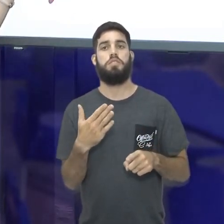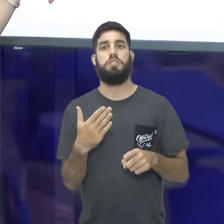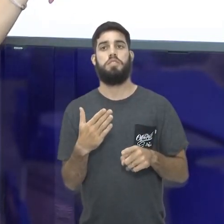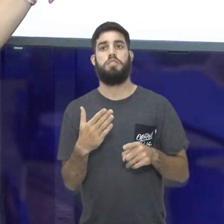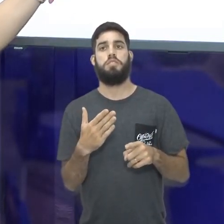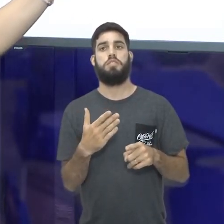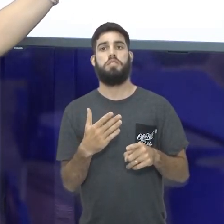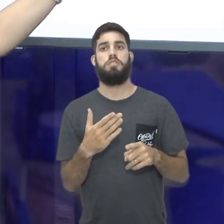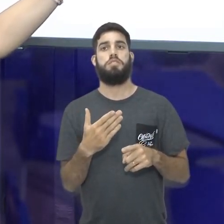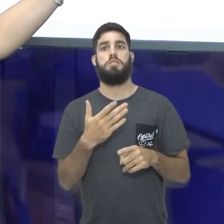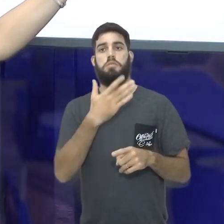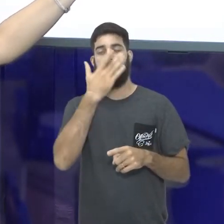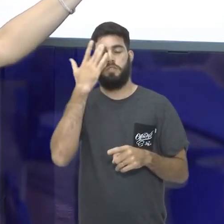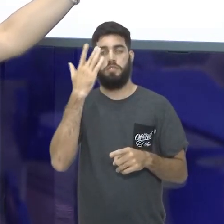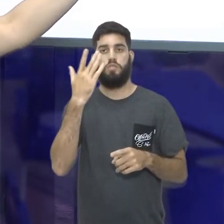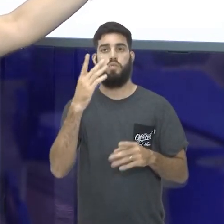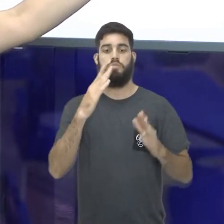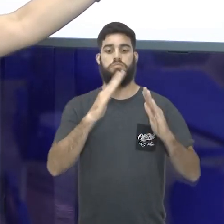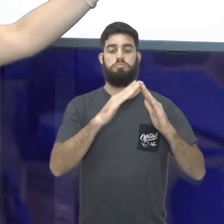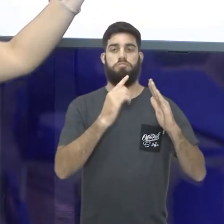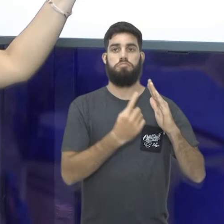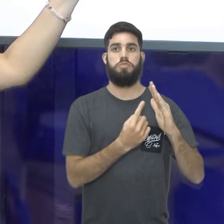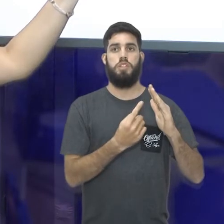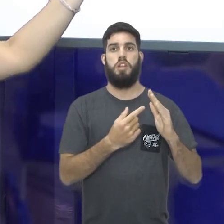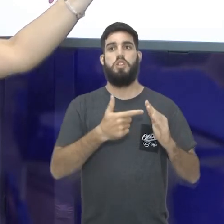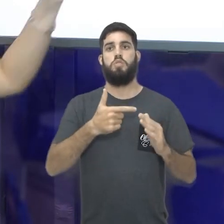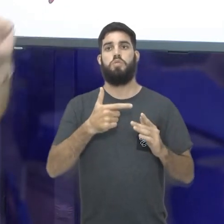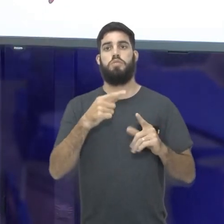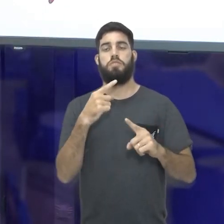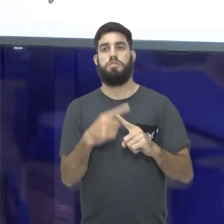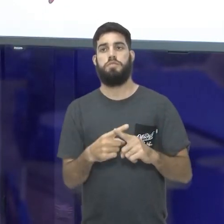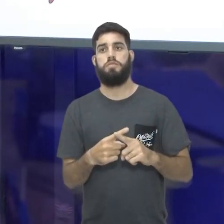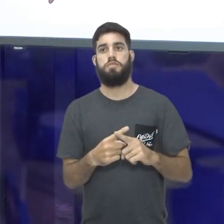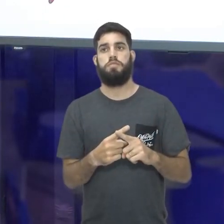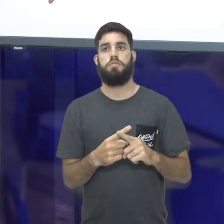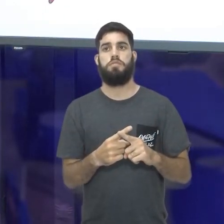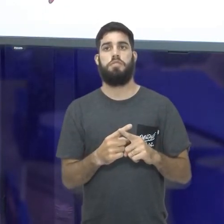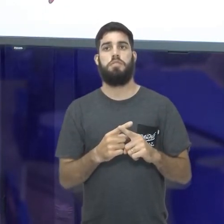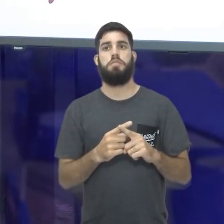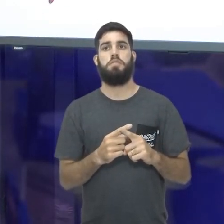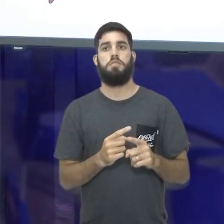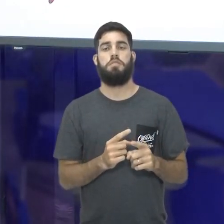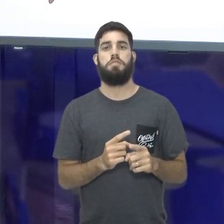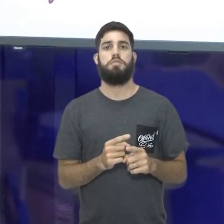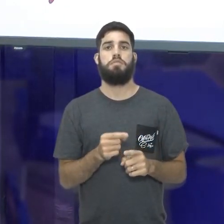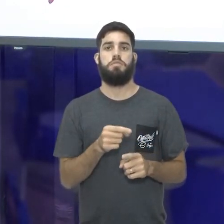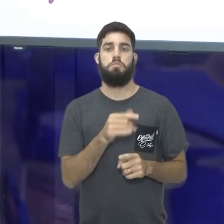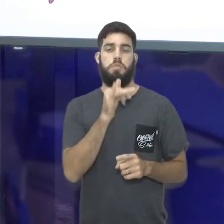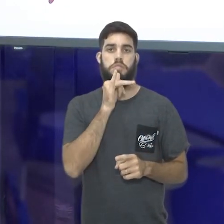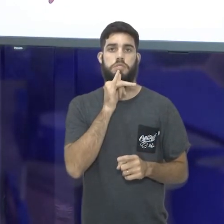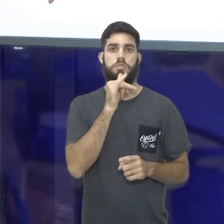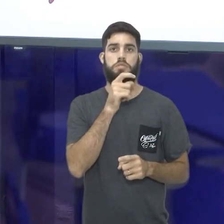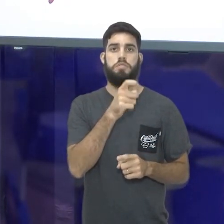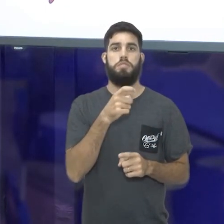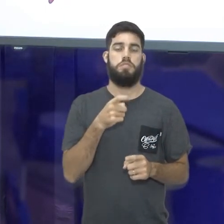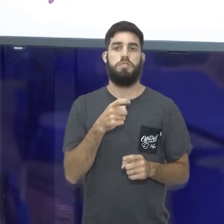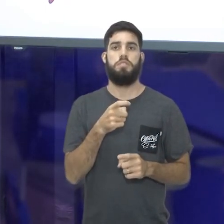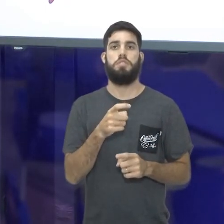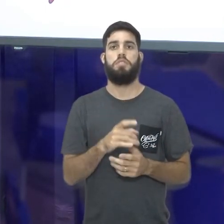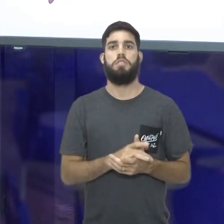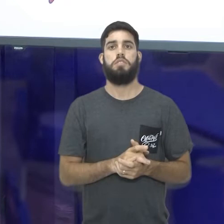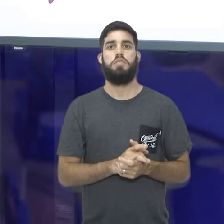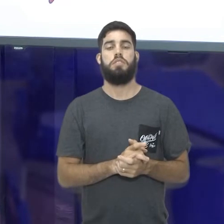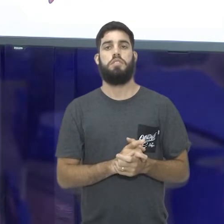domicílio é 2 vezes superior ao de internados somado ao número 3. Nós temos aqui a letra x, que